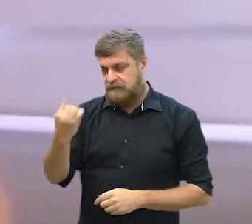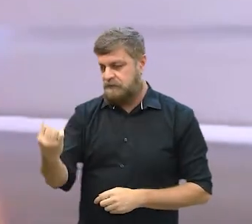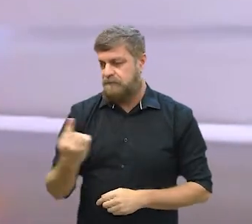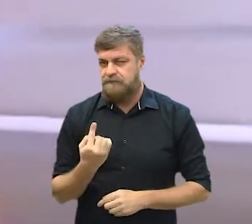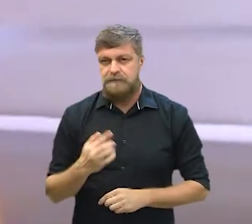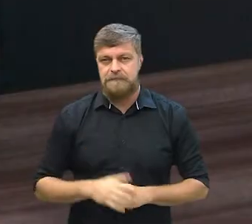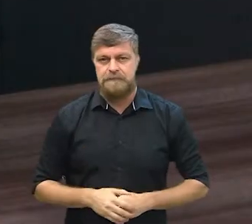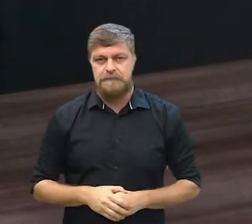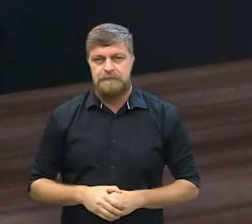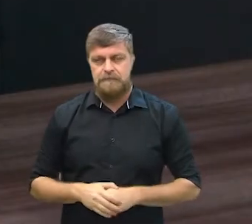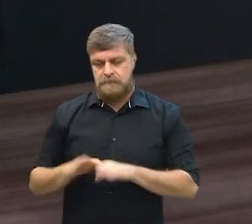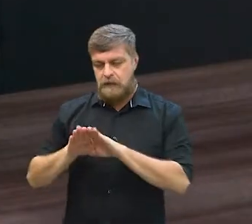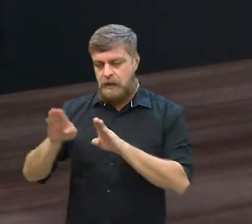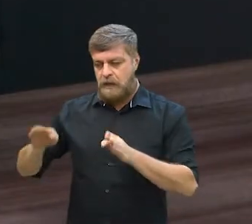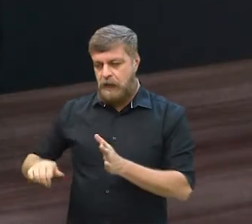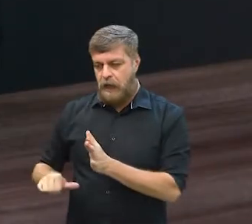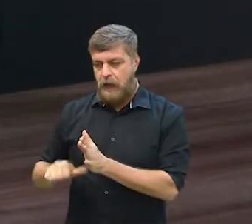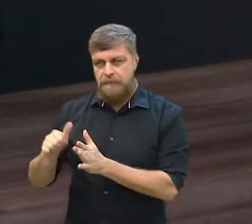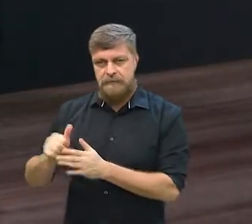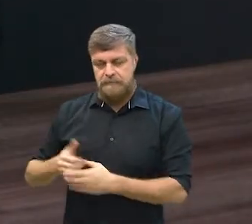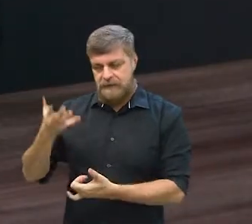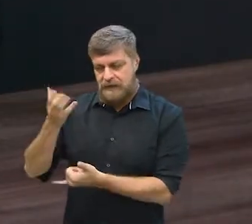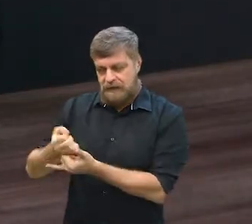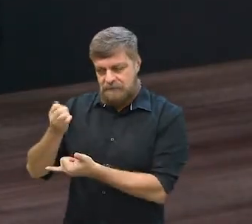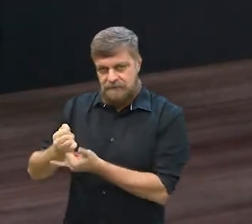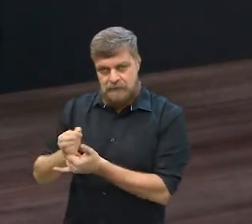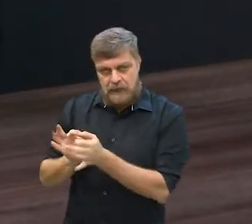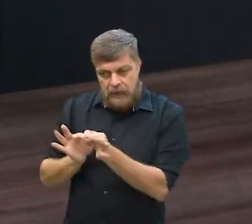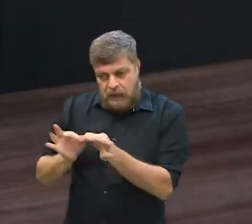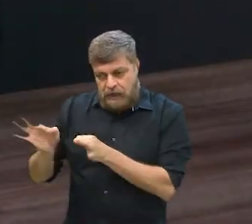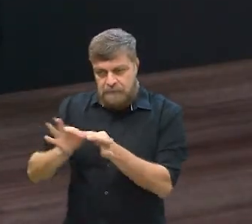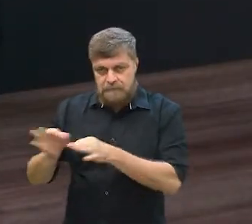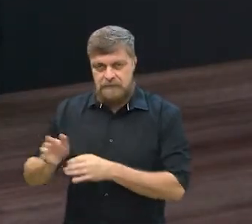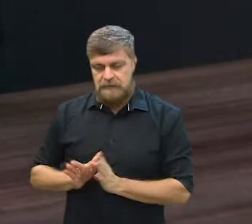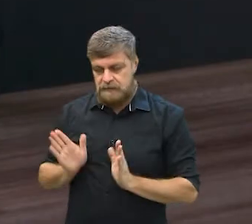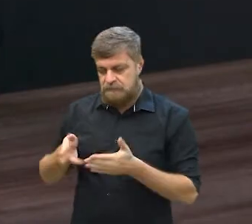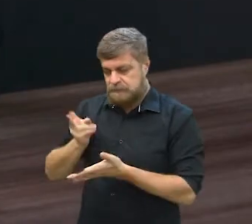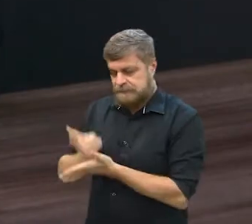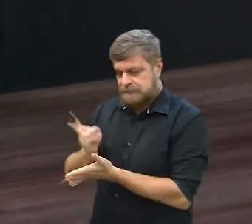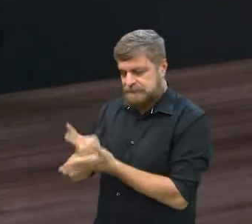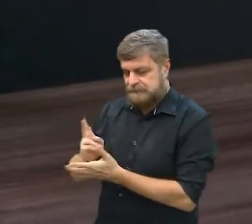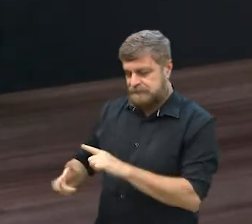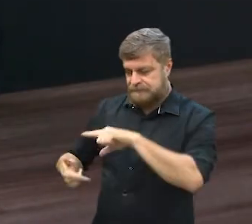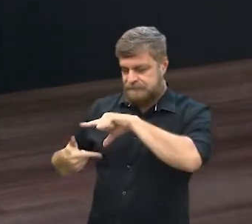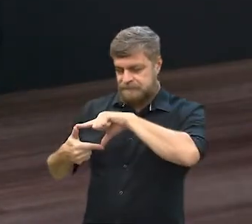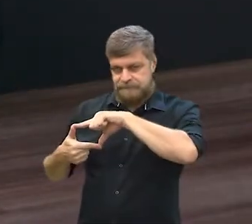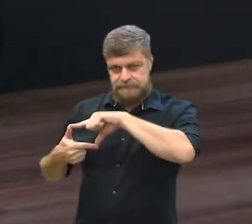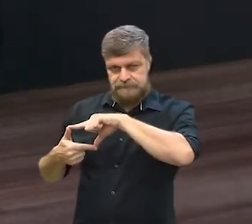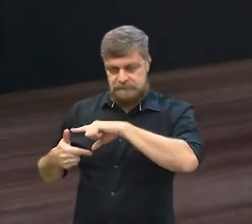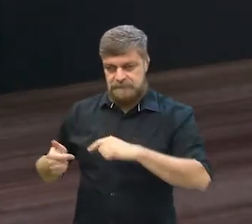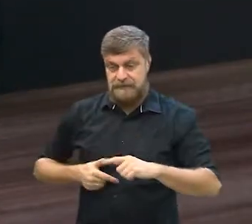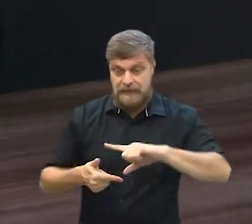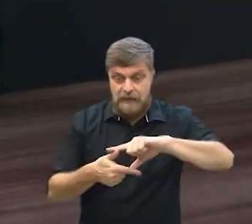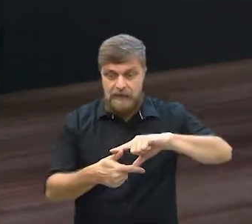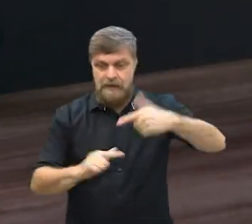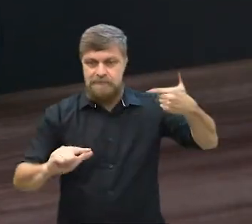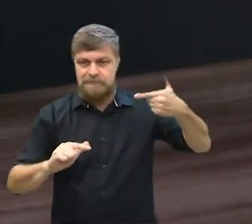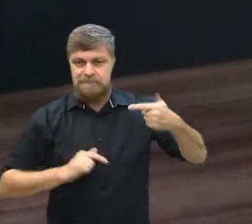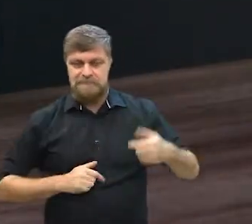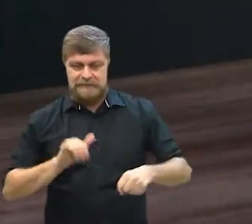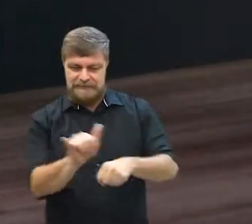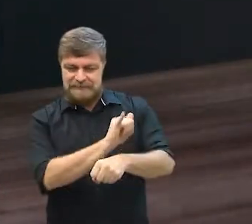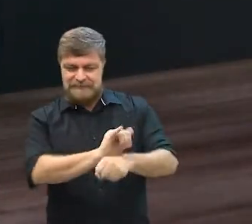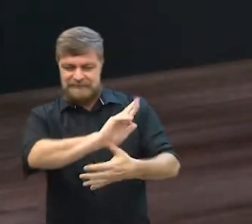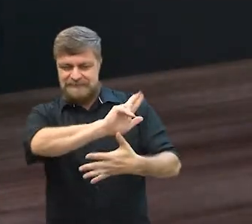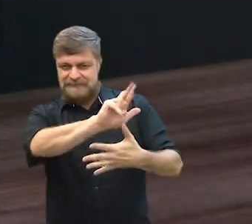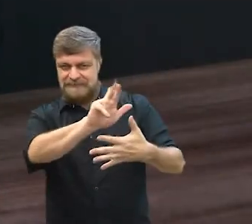os clientes. E o Primeira Mesa? Está preparado também, então, para não manter os ovos na mesma cestinha e atender o